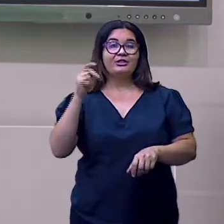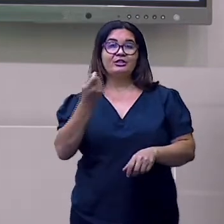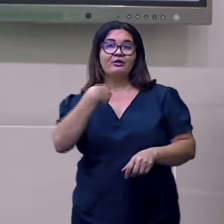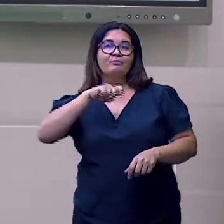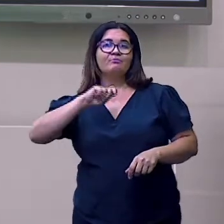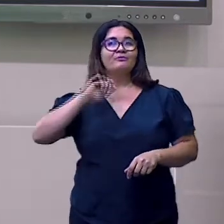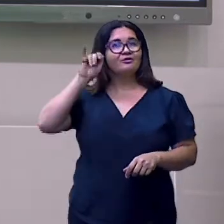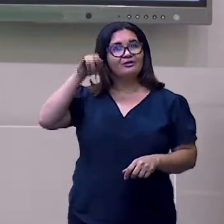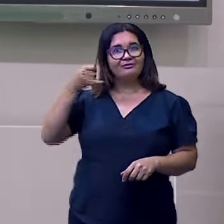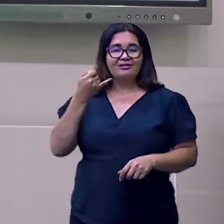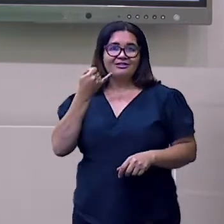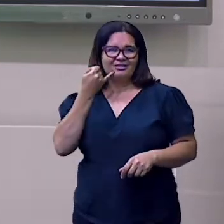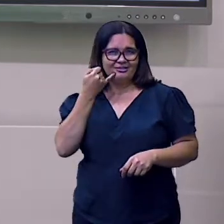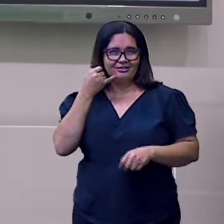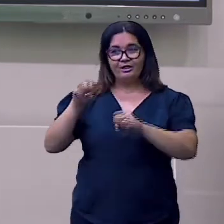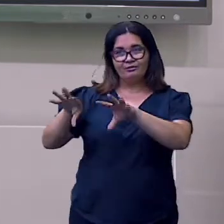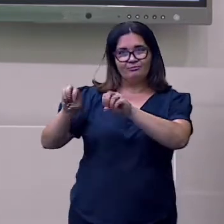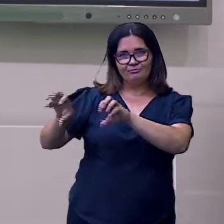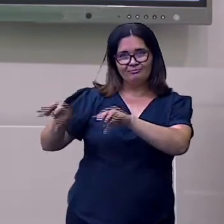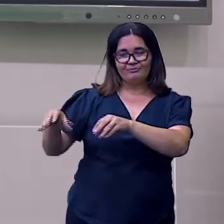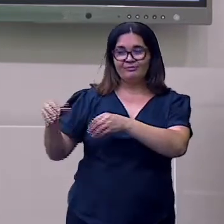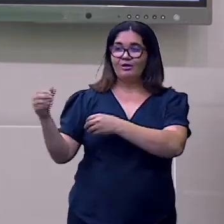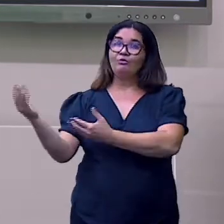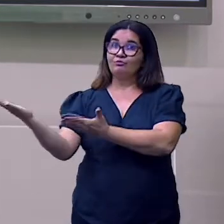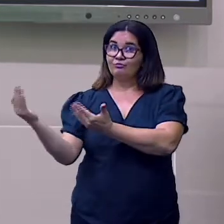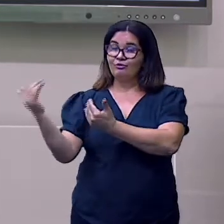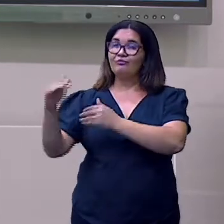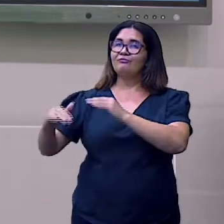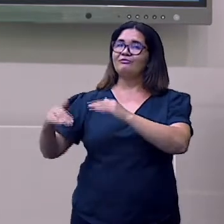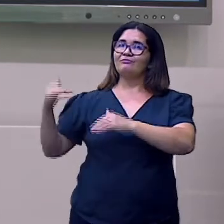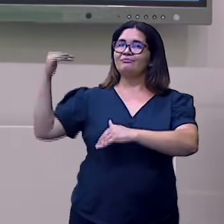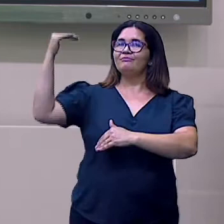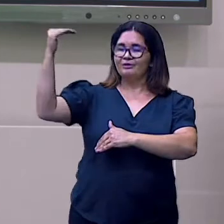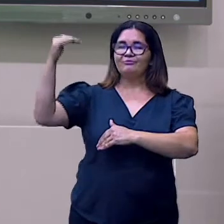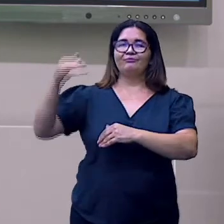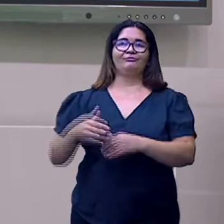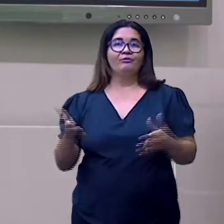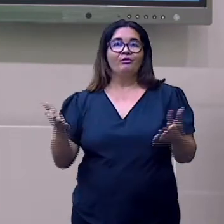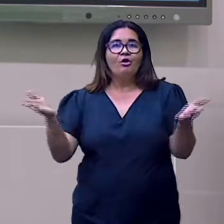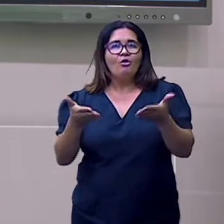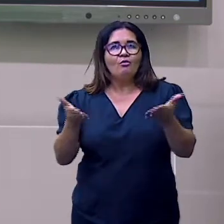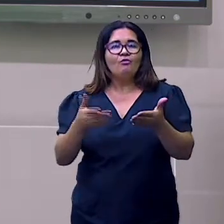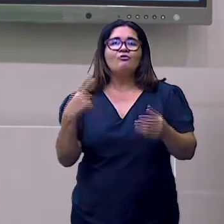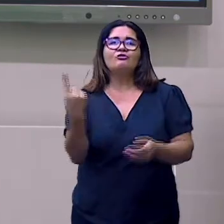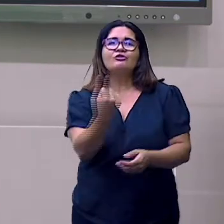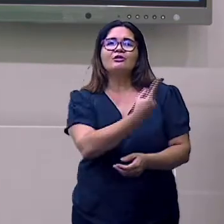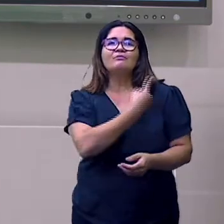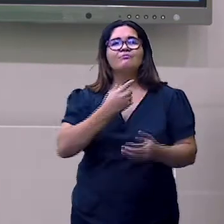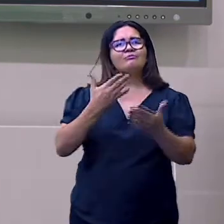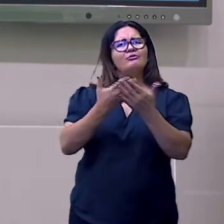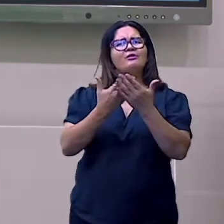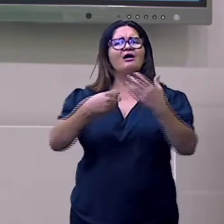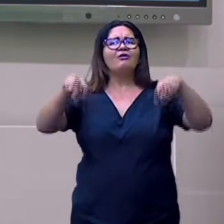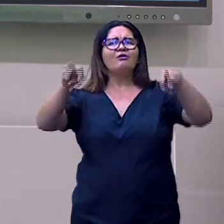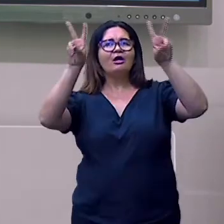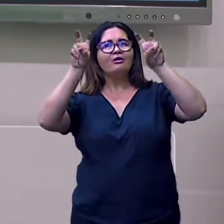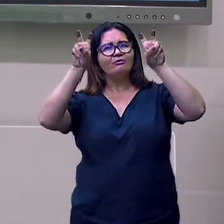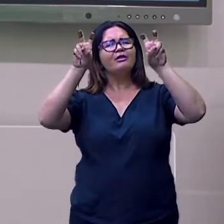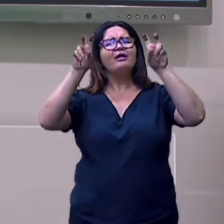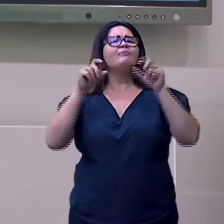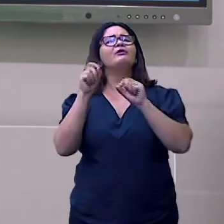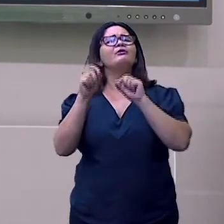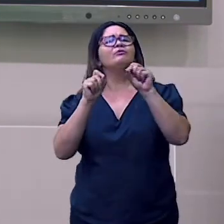de Jovens e Adultos. Hoje daremos início à nossa aula levantando algumas questões.